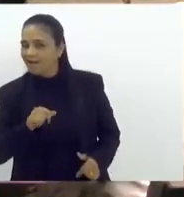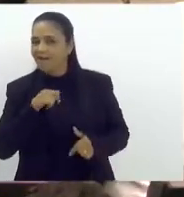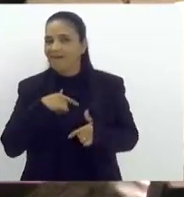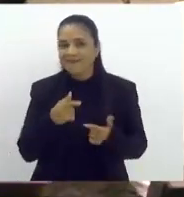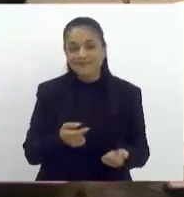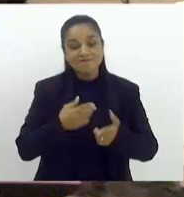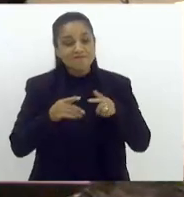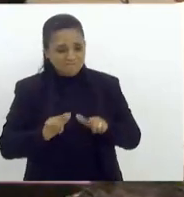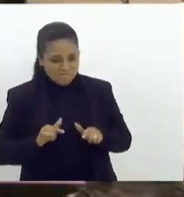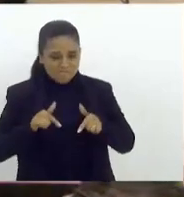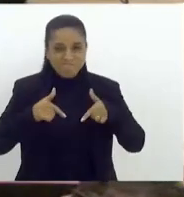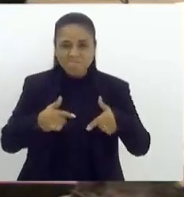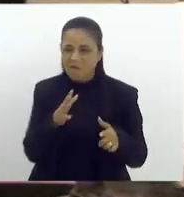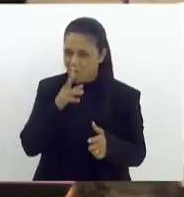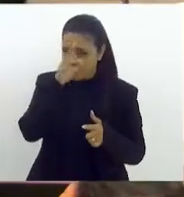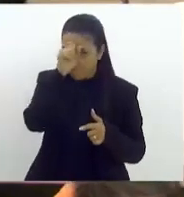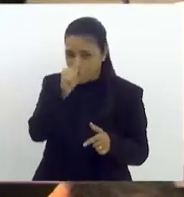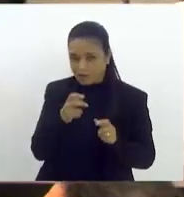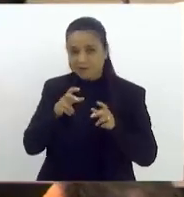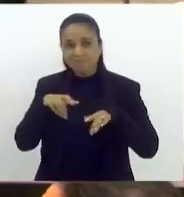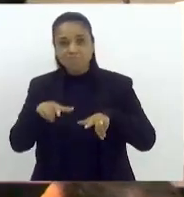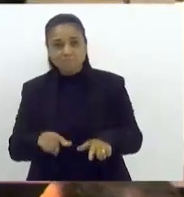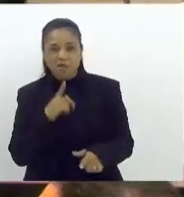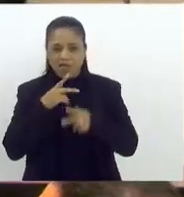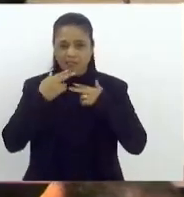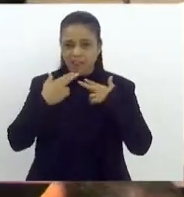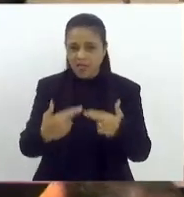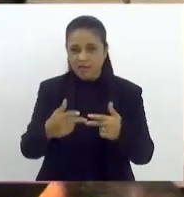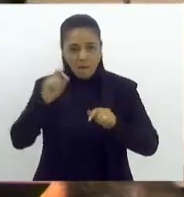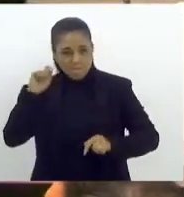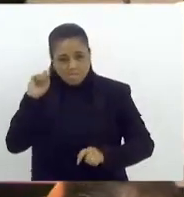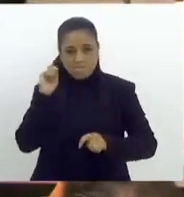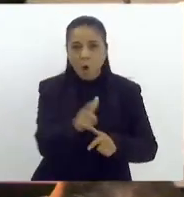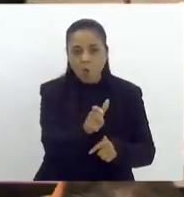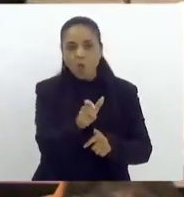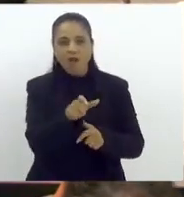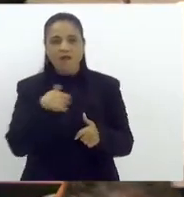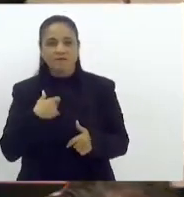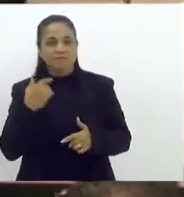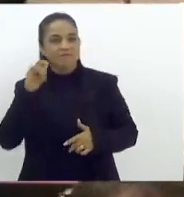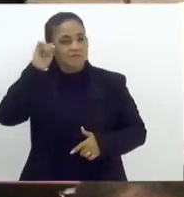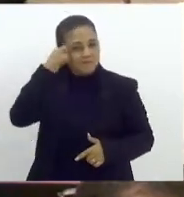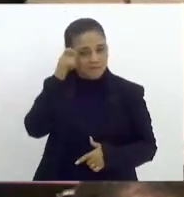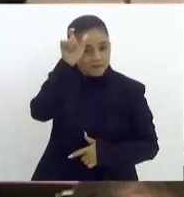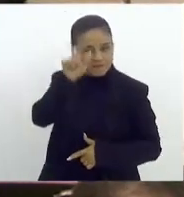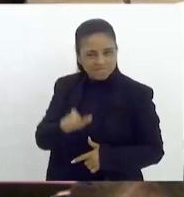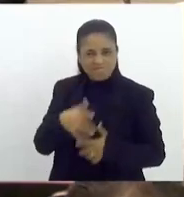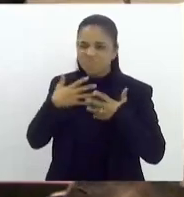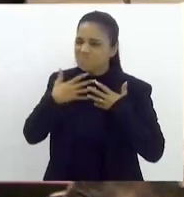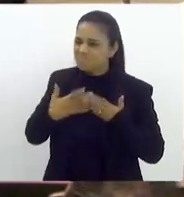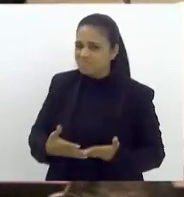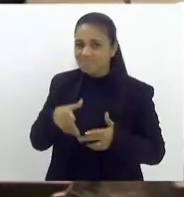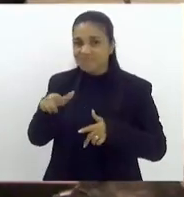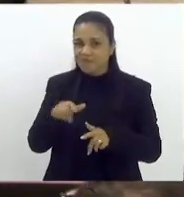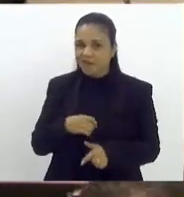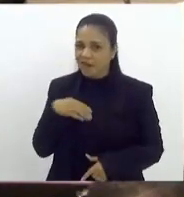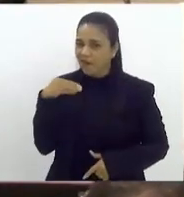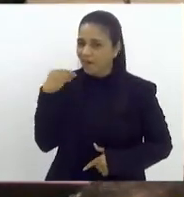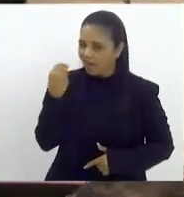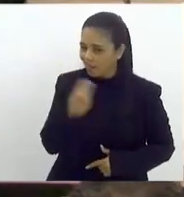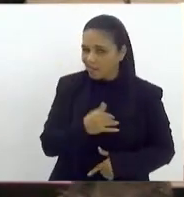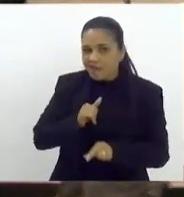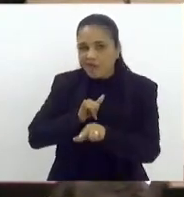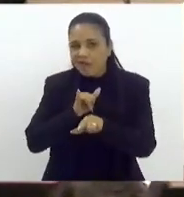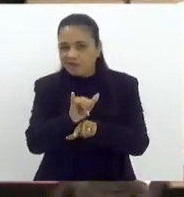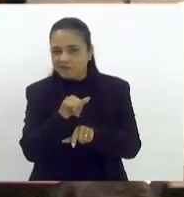tão louca cada vez mais forte tá bolado senta e chora porque minha língua é igual chicote é que a gata preta é enjoada não dá mole para o azar e nunca